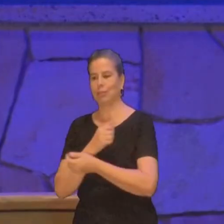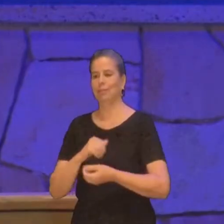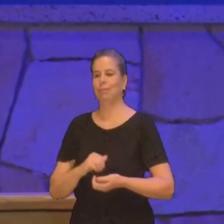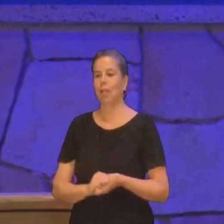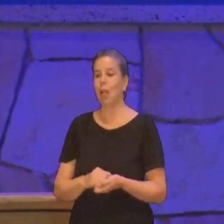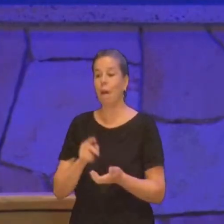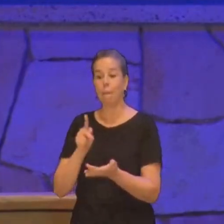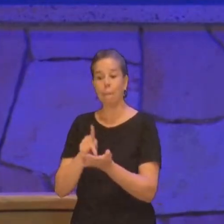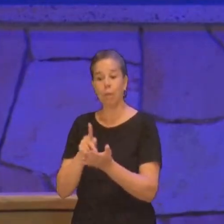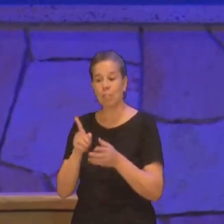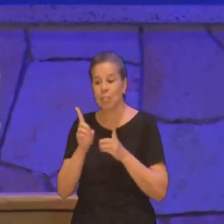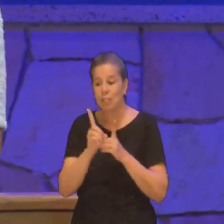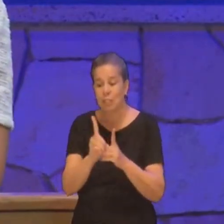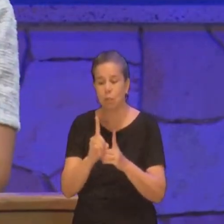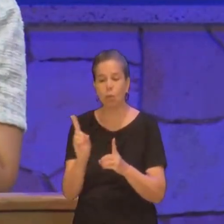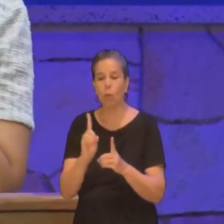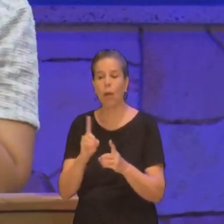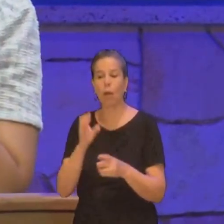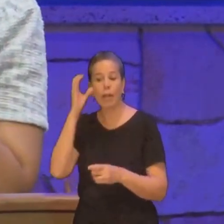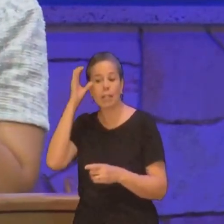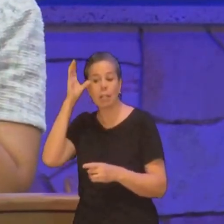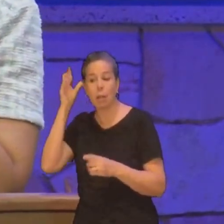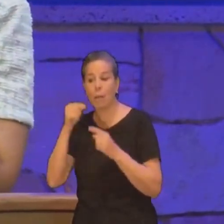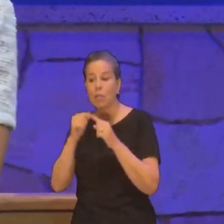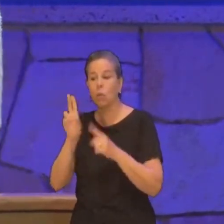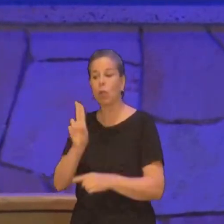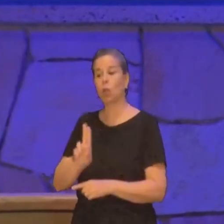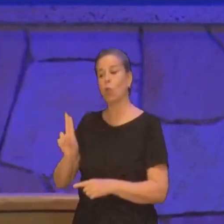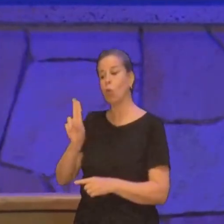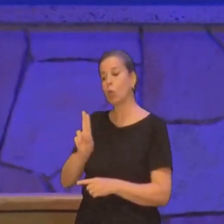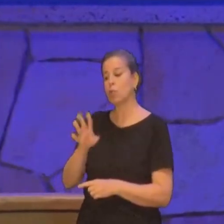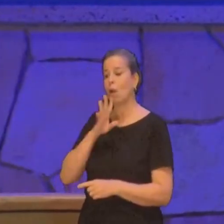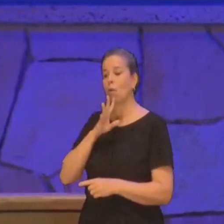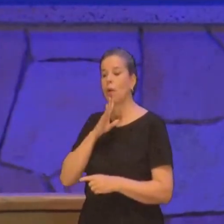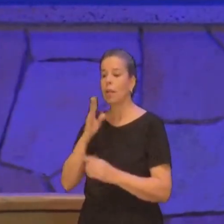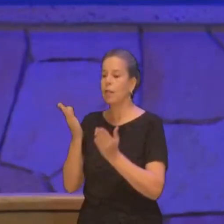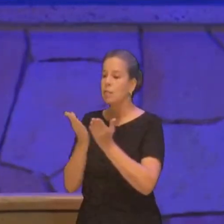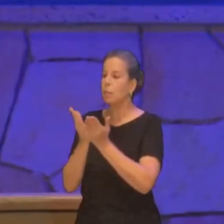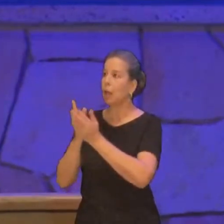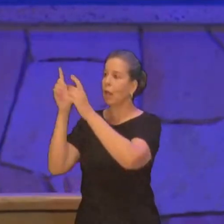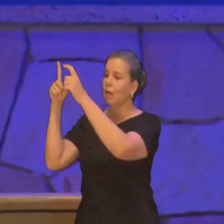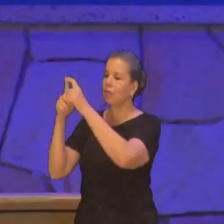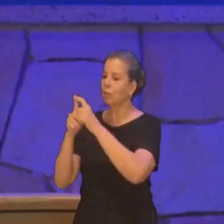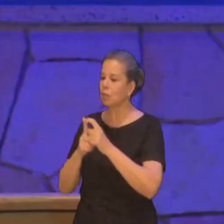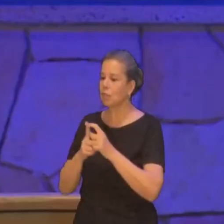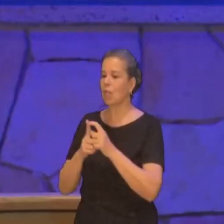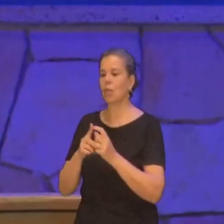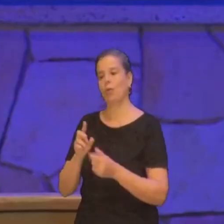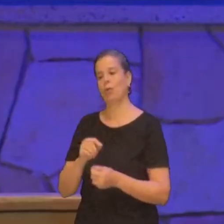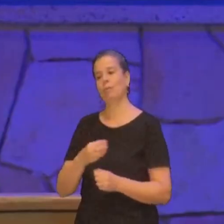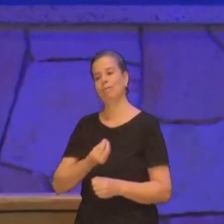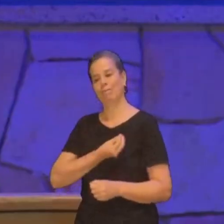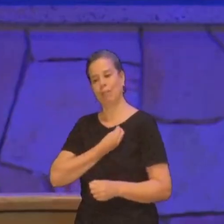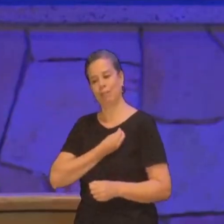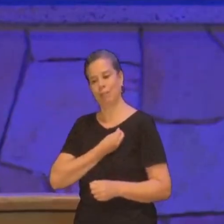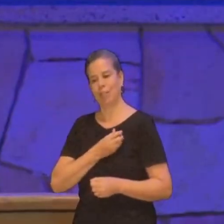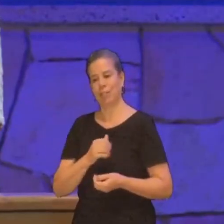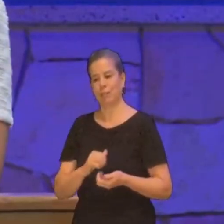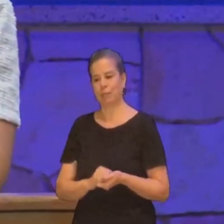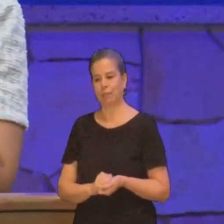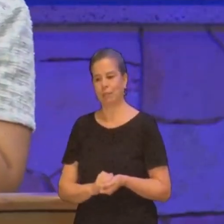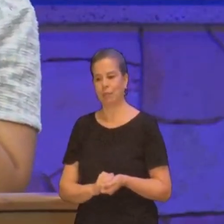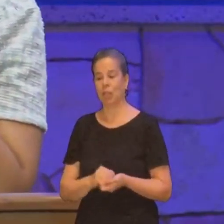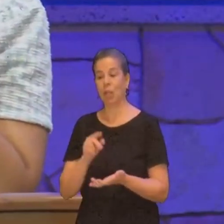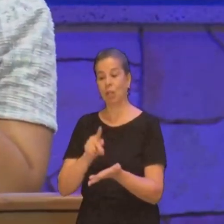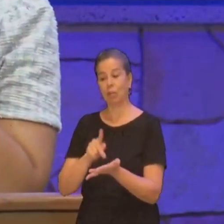obtém conhecimento, mas é aquele que aplica e que pratica a palavra do Senhor. E é isso que nós vamos ver nessa parábola de hoje. Que